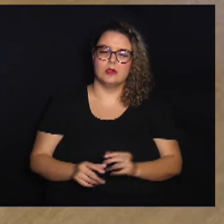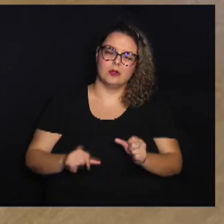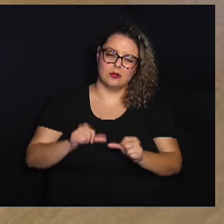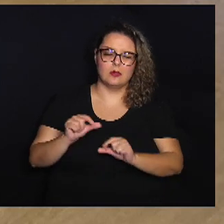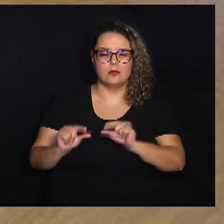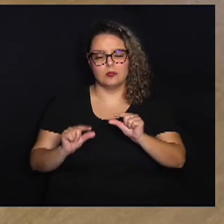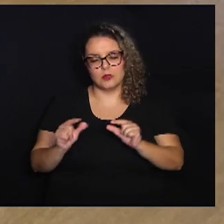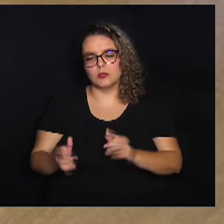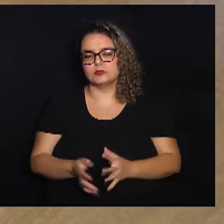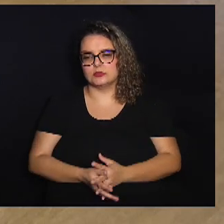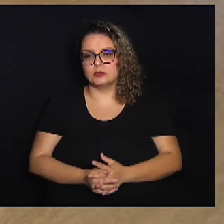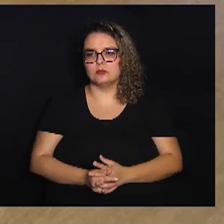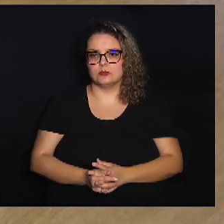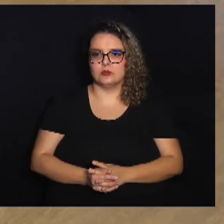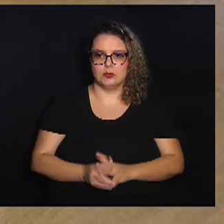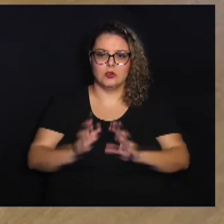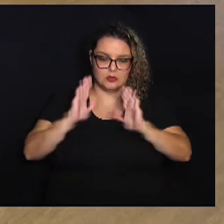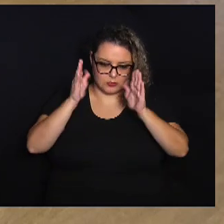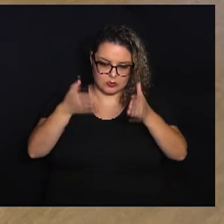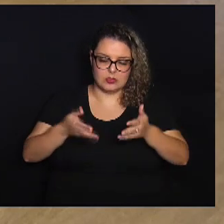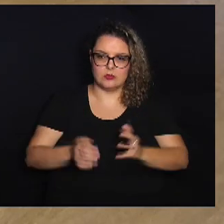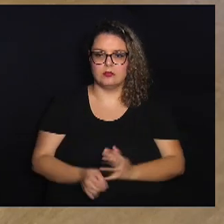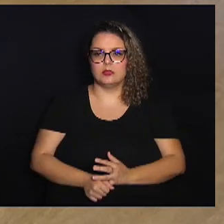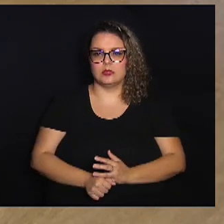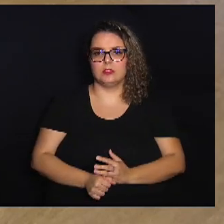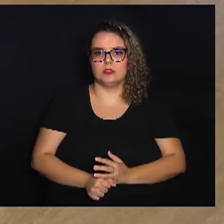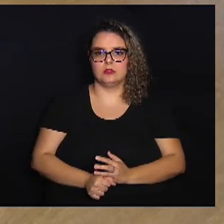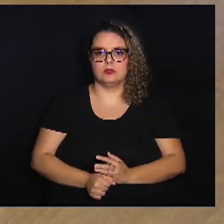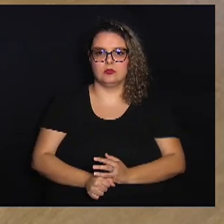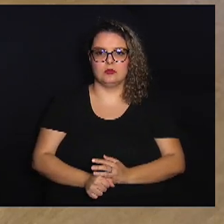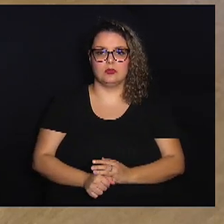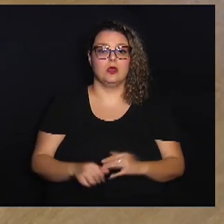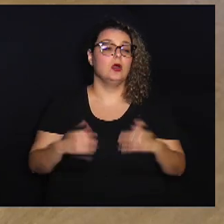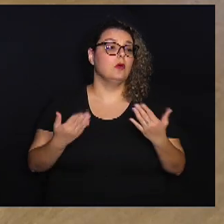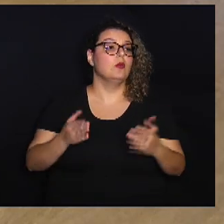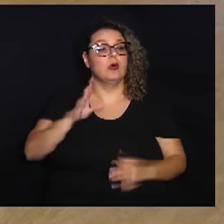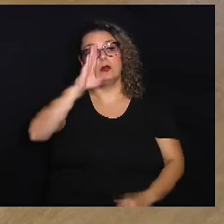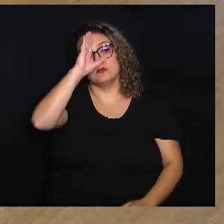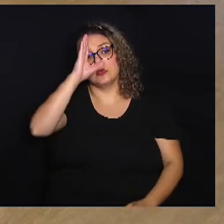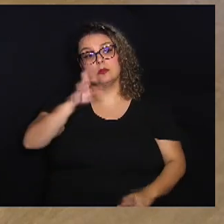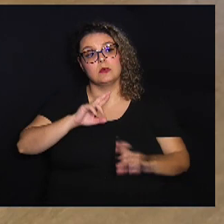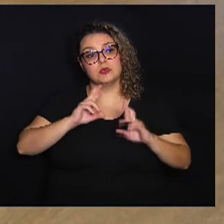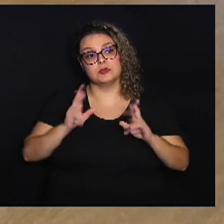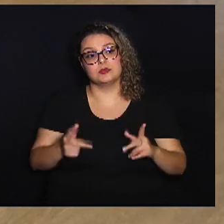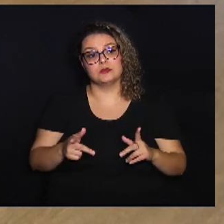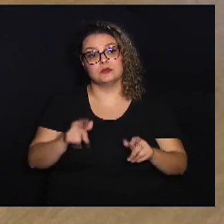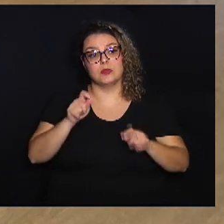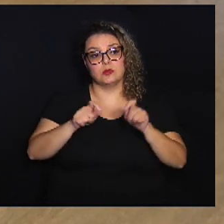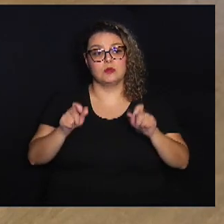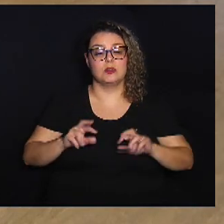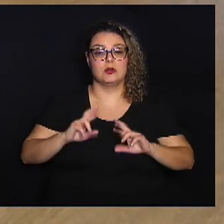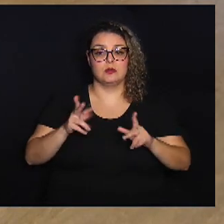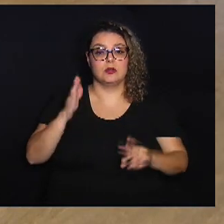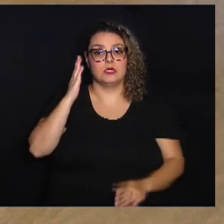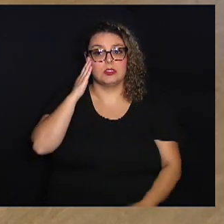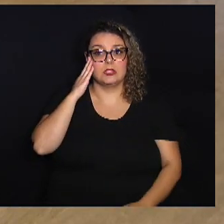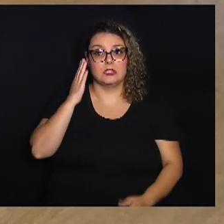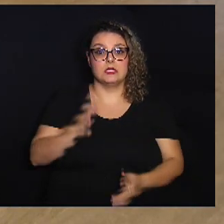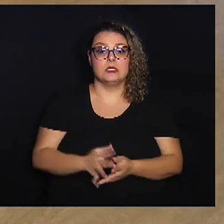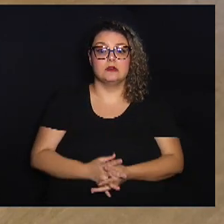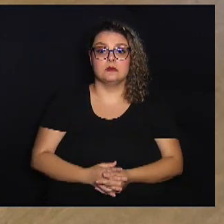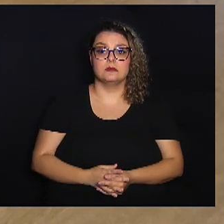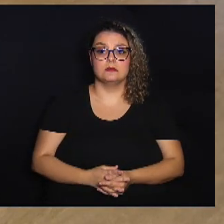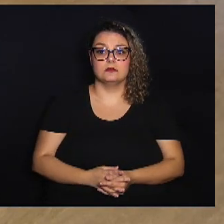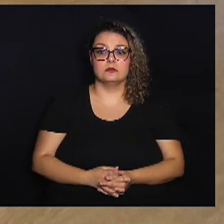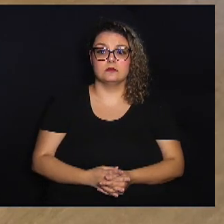né? O foco é diferente. Qual a principal diferença, assim, para o pessoal entender direitinho?